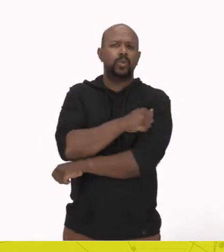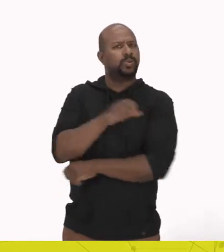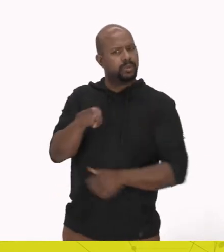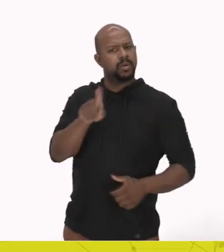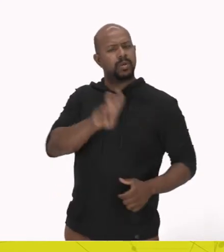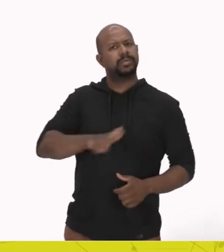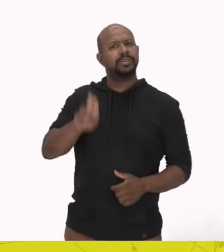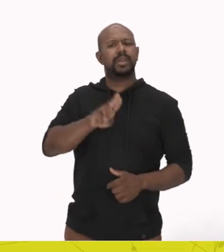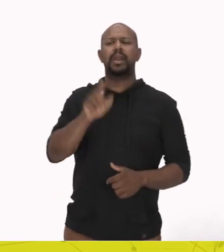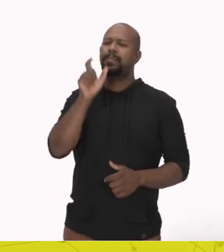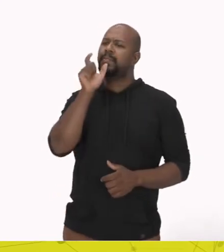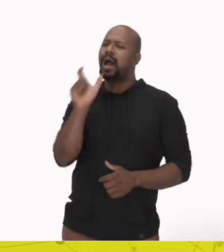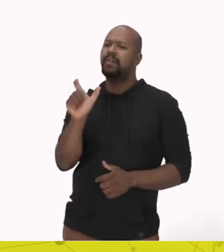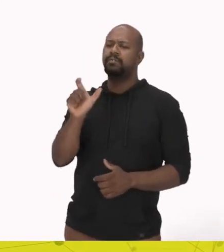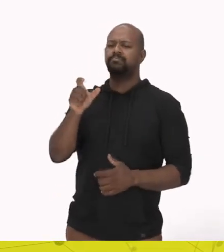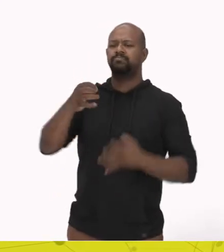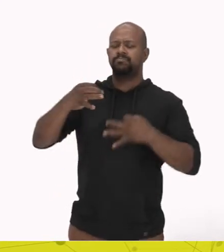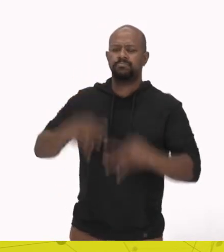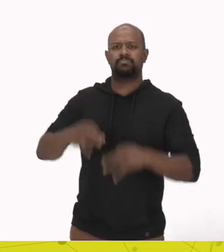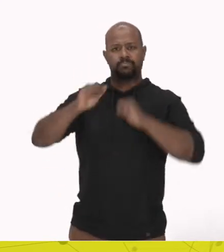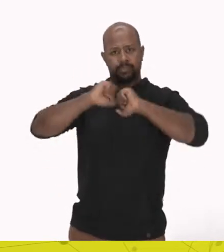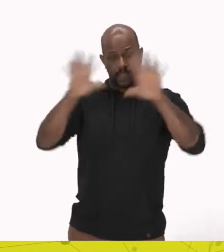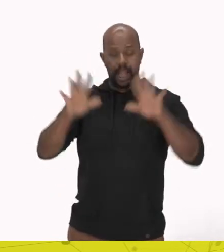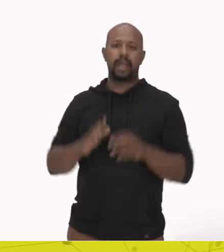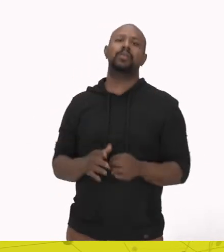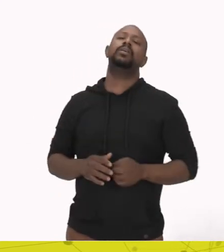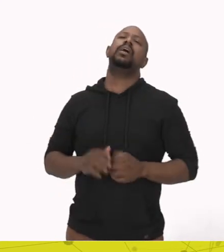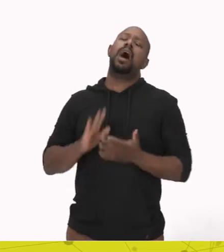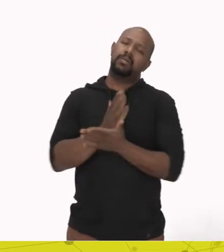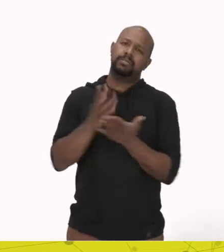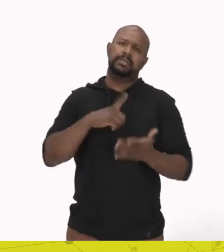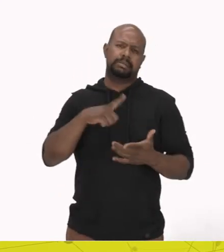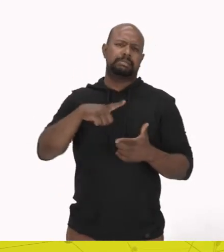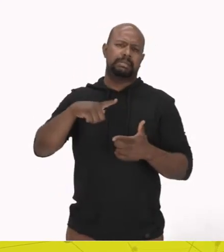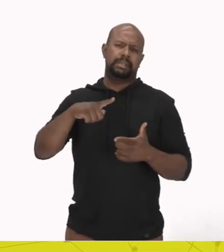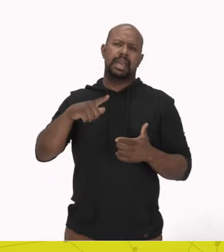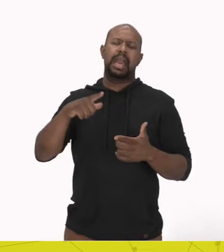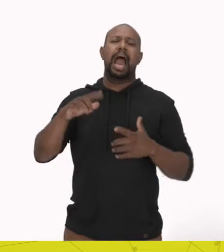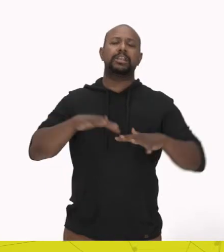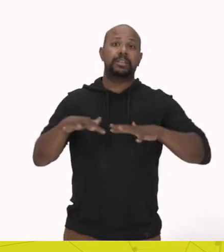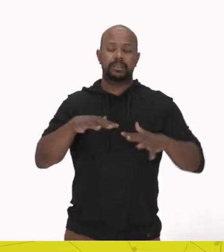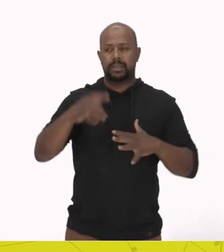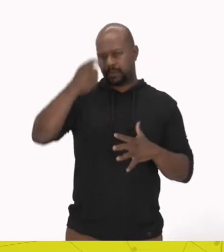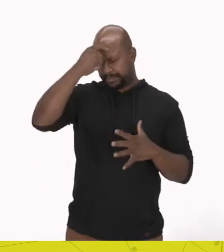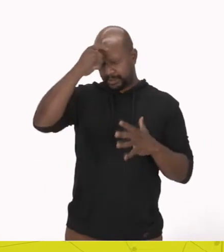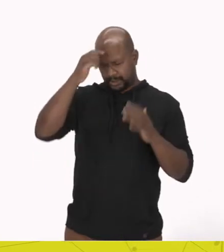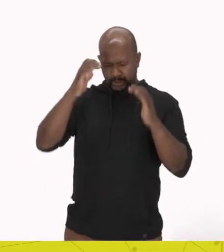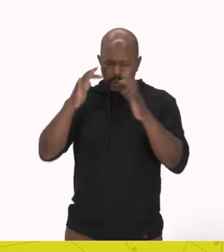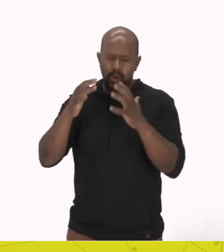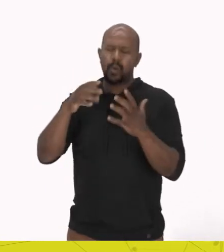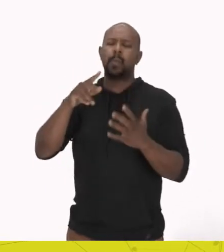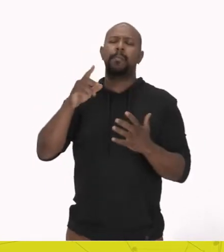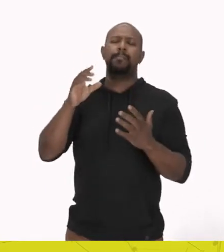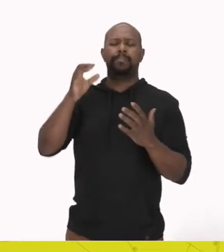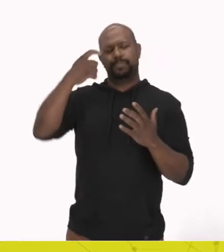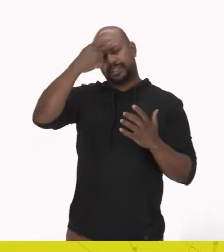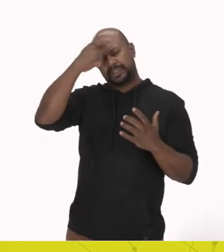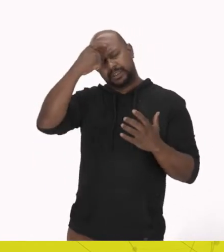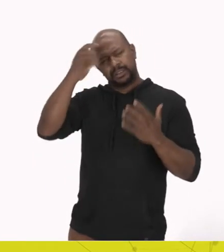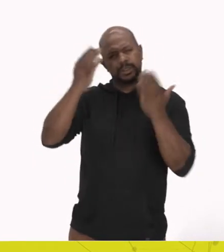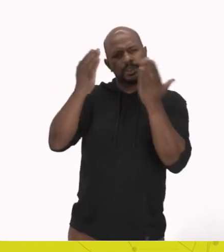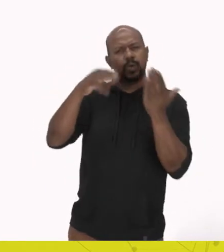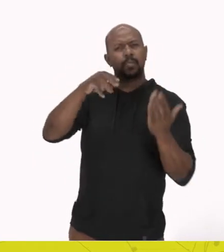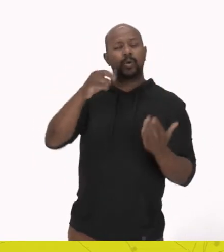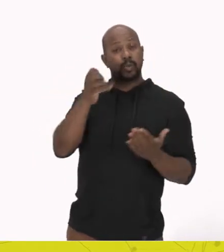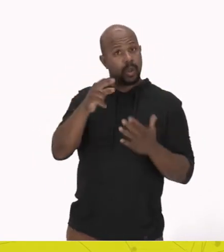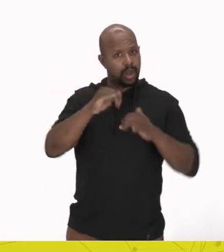alunos quando eu passei a usar termos concretos. Muitos que têm agitação psicomotora, se movimentam muito pelo espaço,